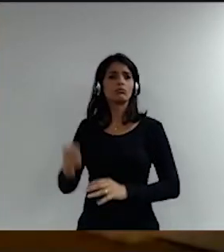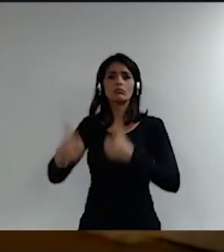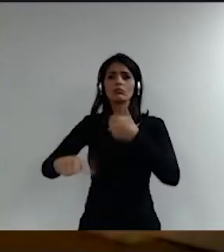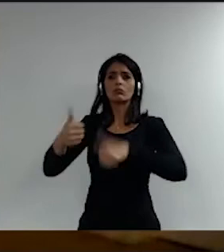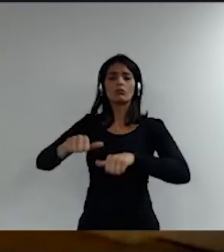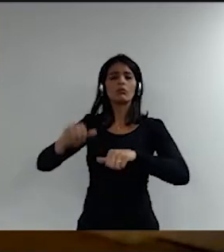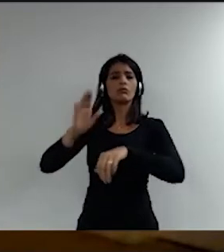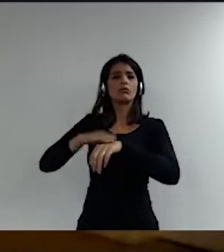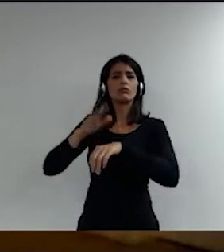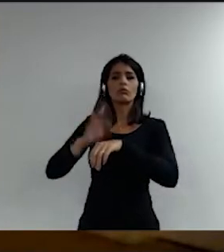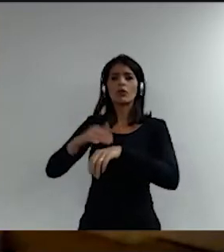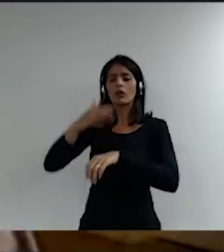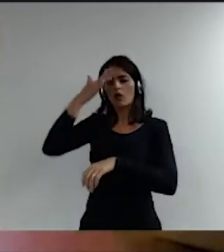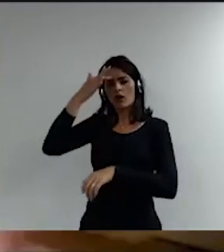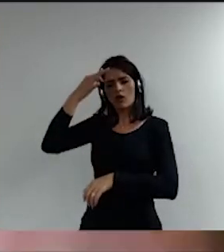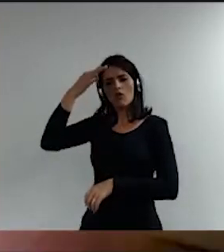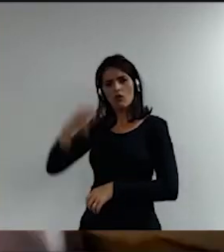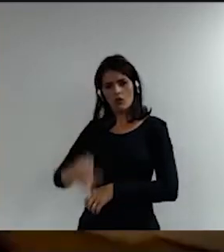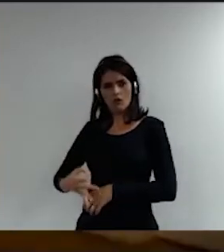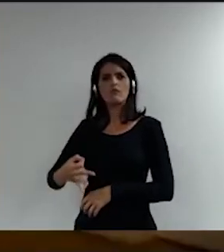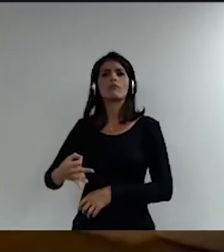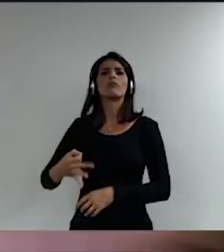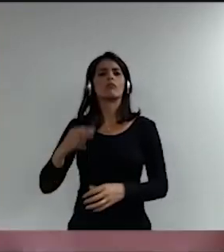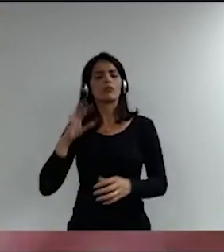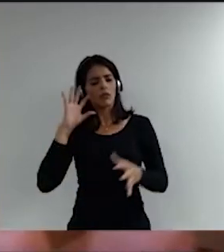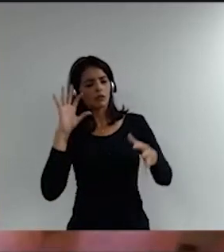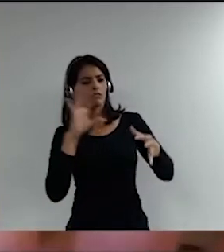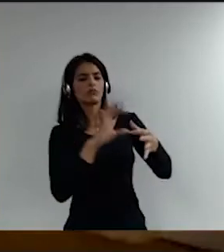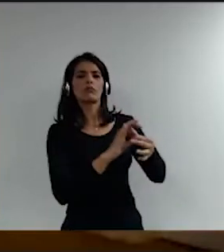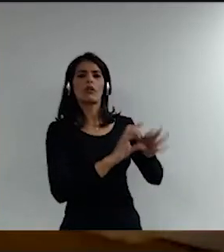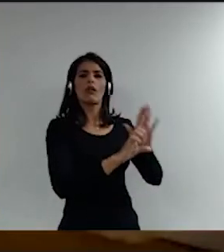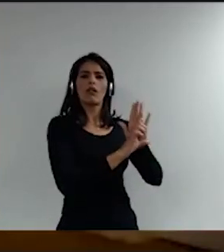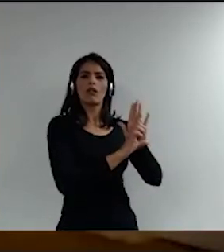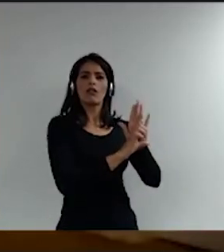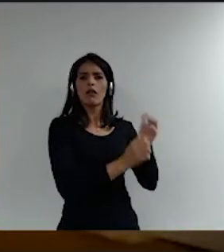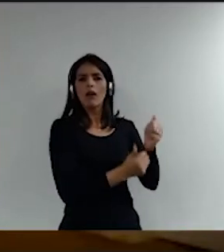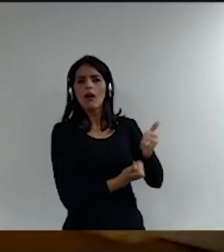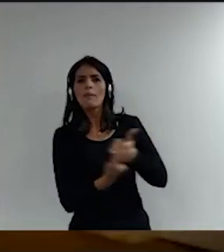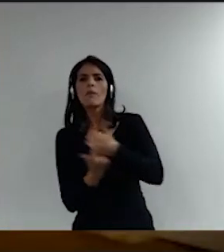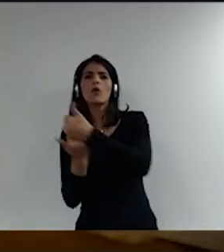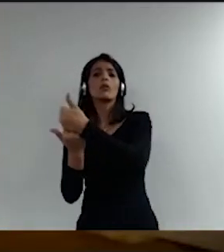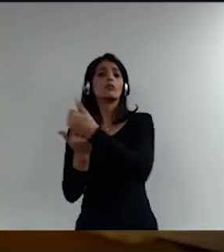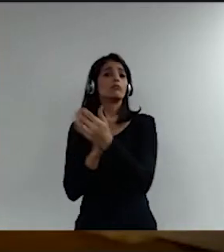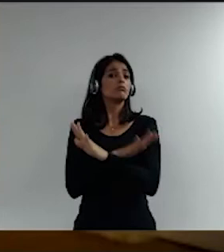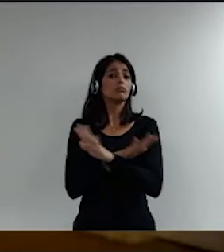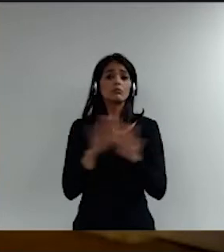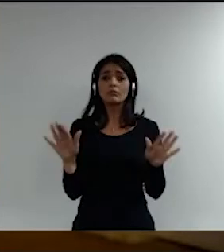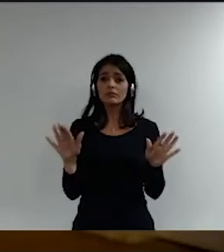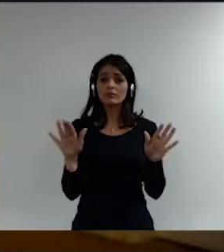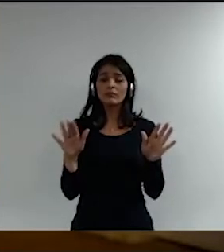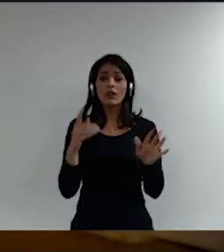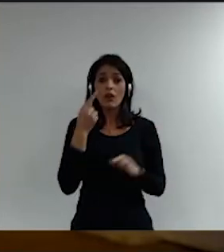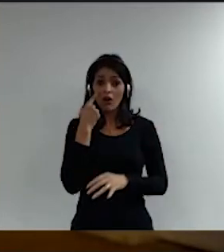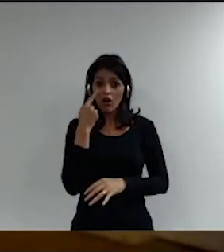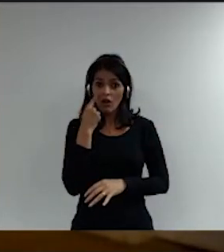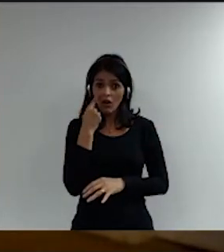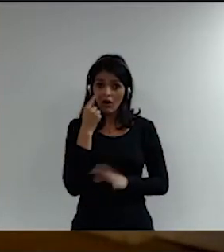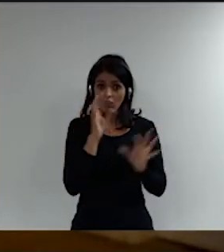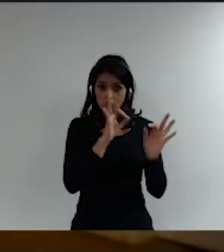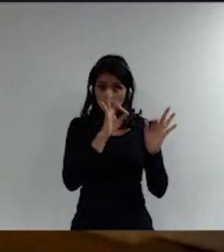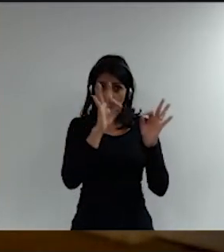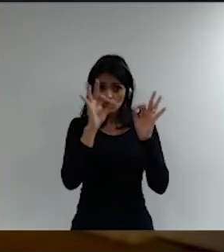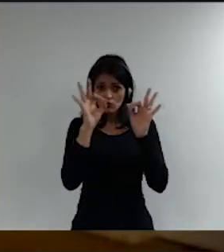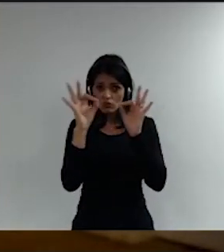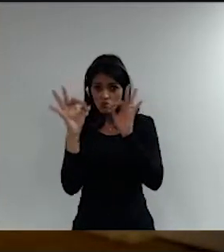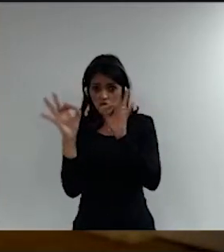sua livre convicção motivada. E acabou. Então, observe bem, olha o